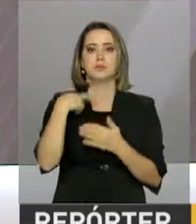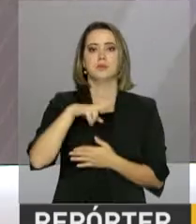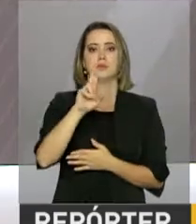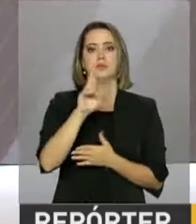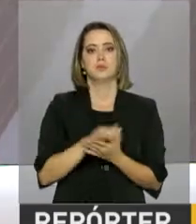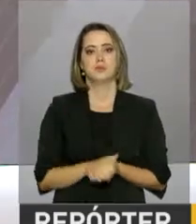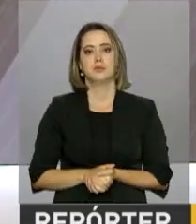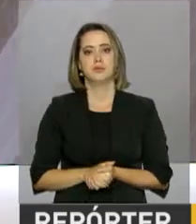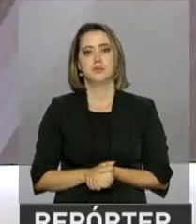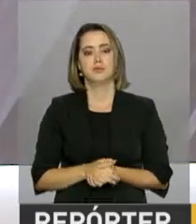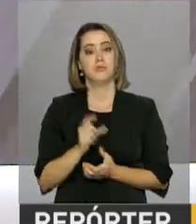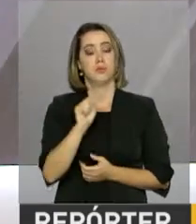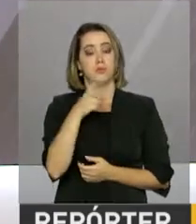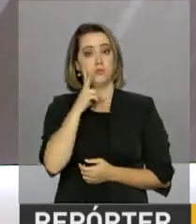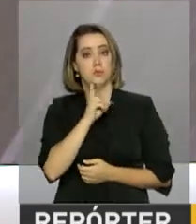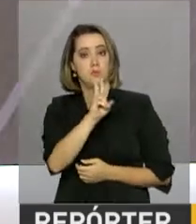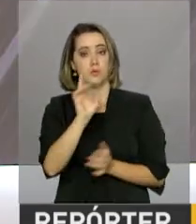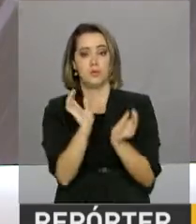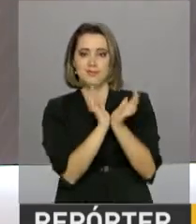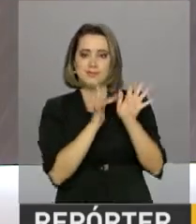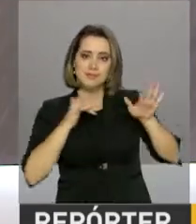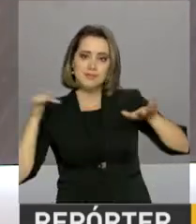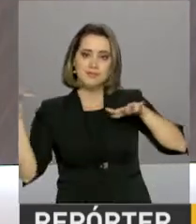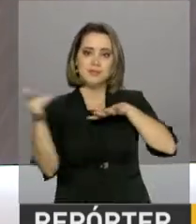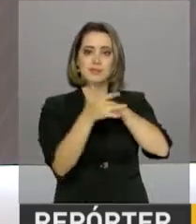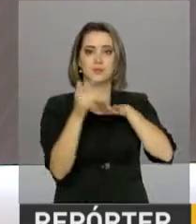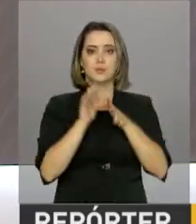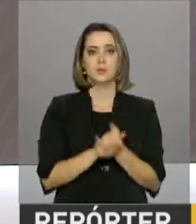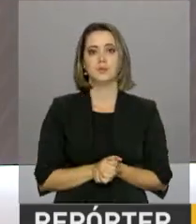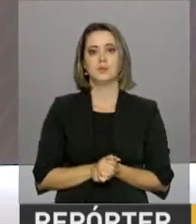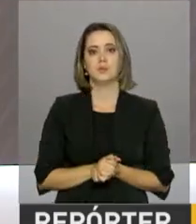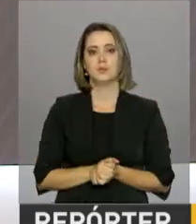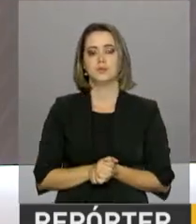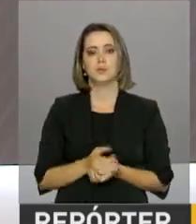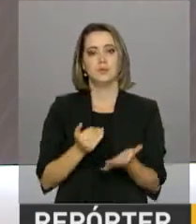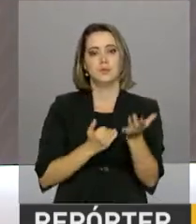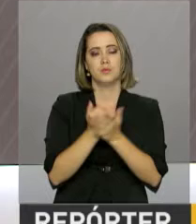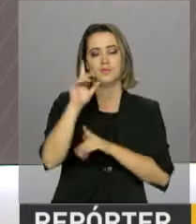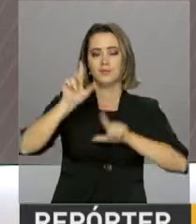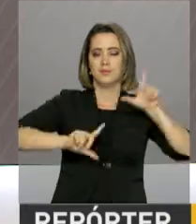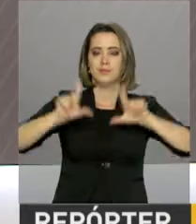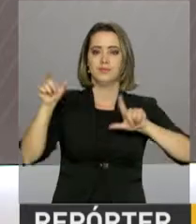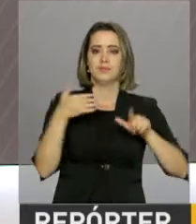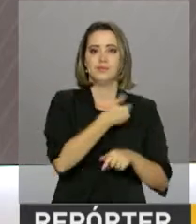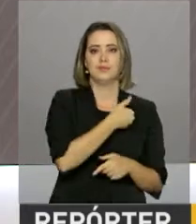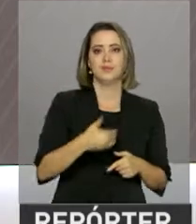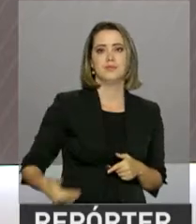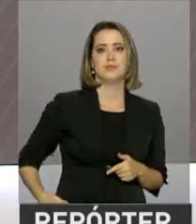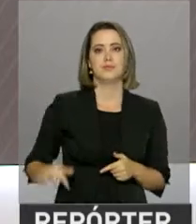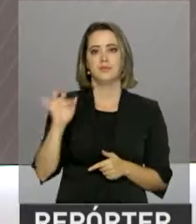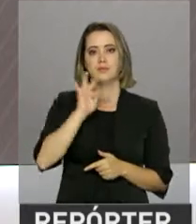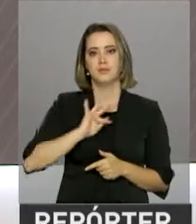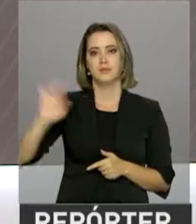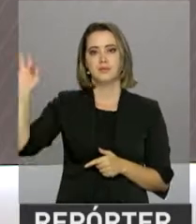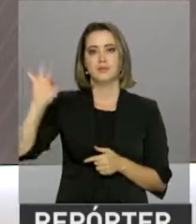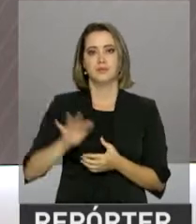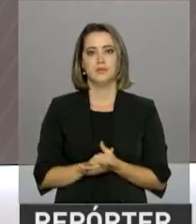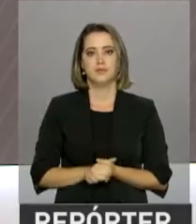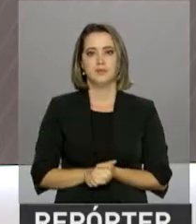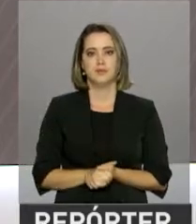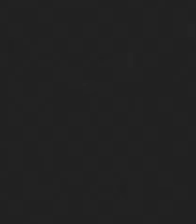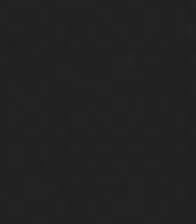rbr enquanto isso acompanhe as novidades nas nossas redes sociais continua com a gente aqui na nbr a tv do governo